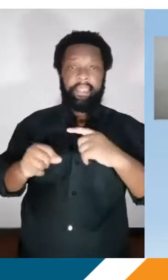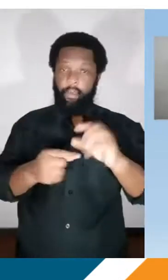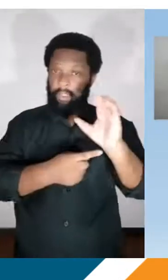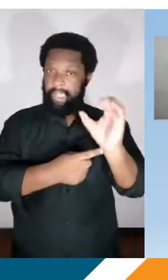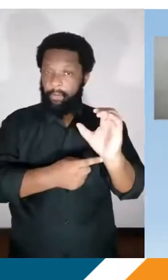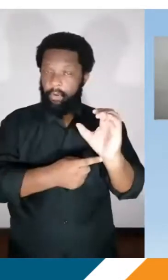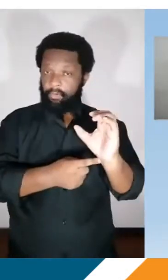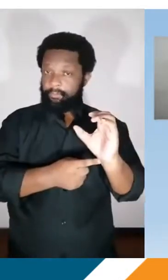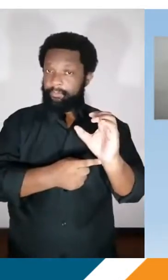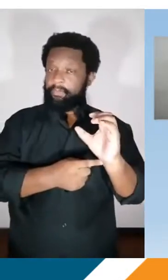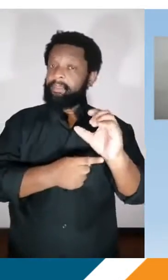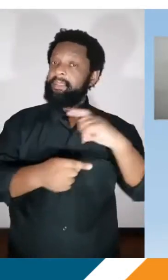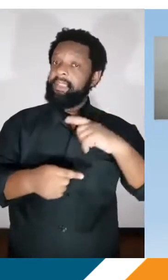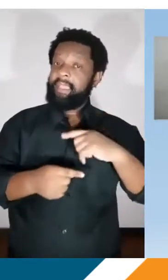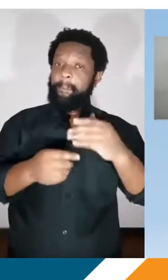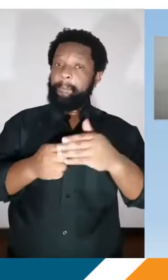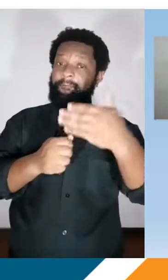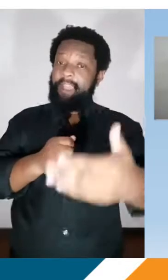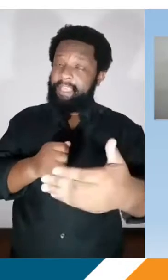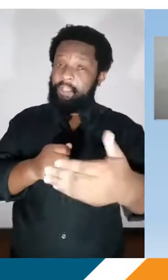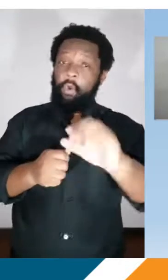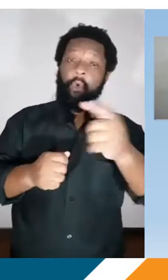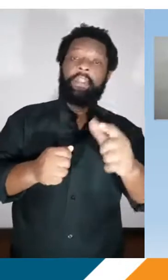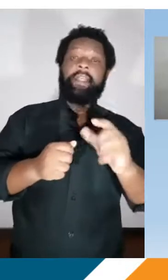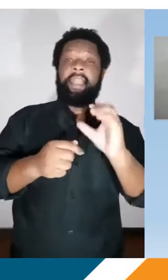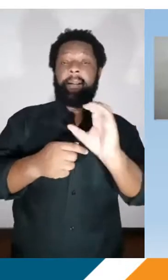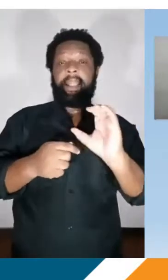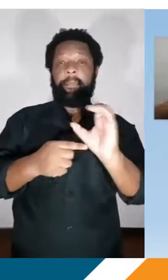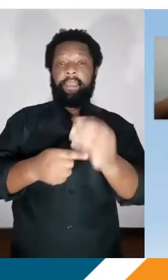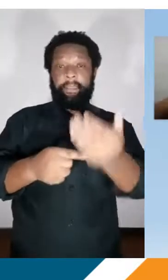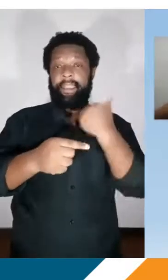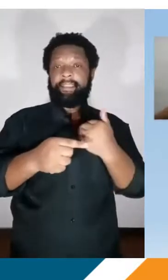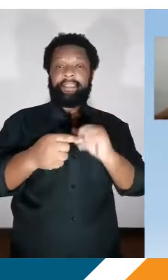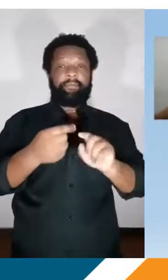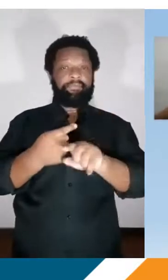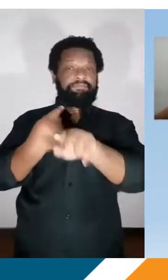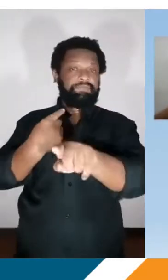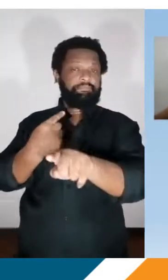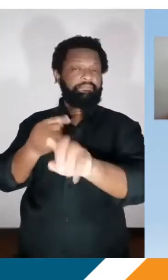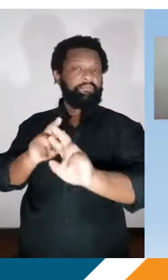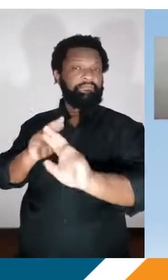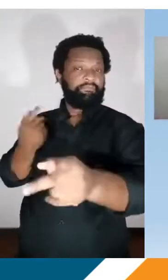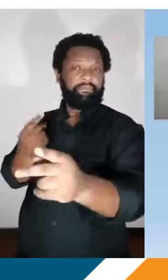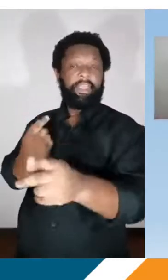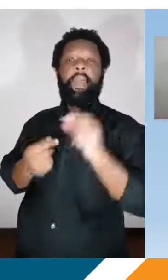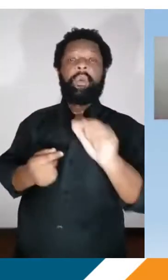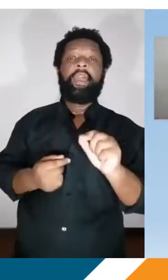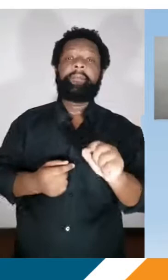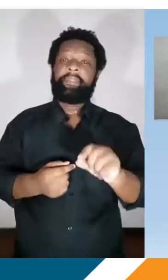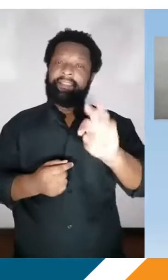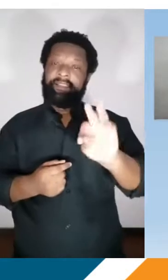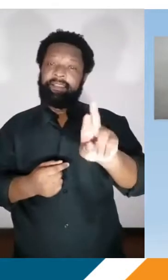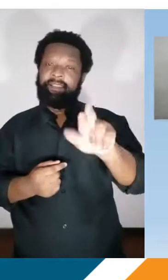acontece? Eu tenho um carbono eu tenho para frente e o outro está para trás. Estão em sentidos opostos os hidrogênios. Então, eu já sei que é uma